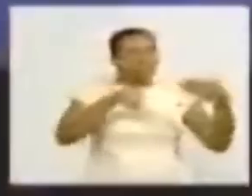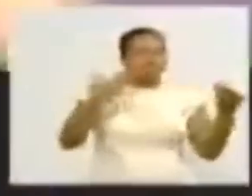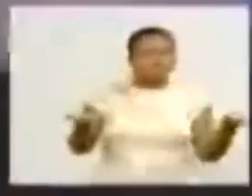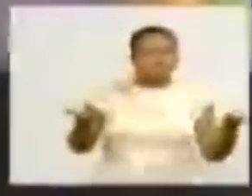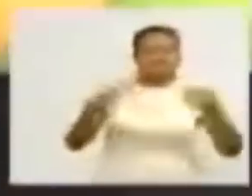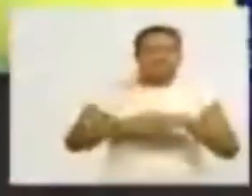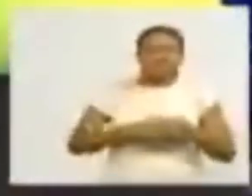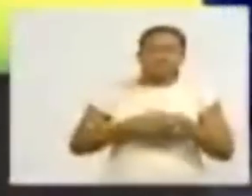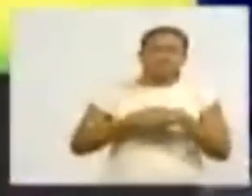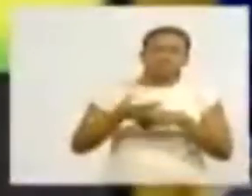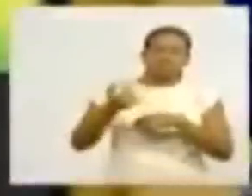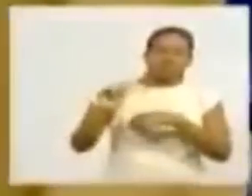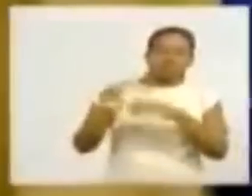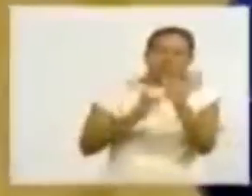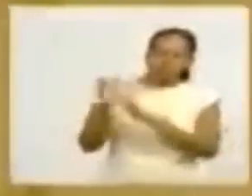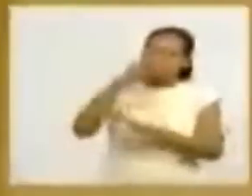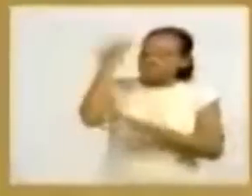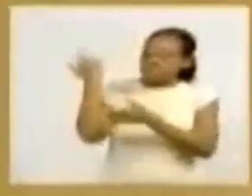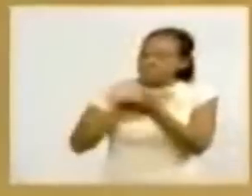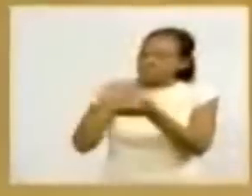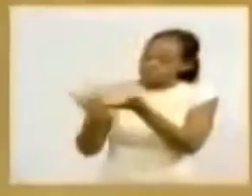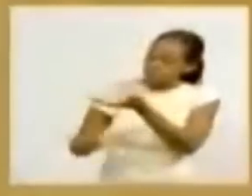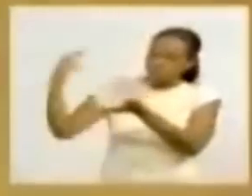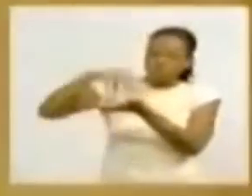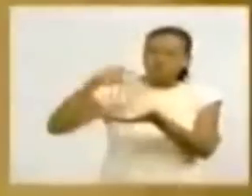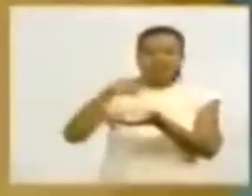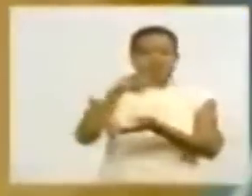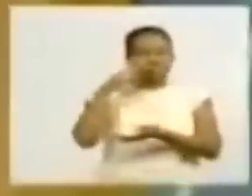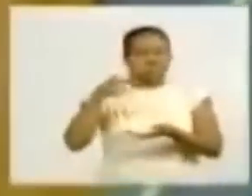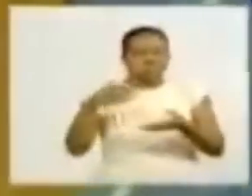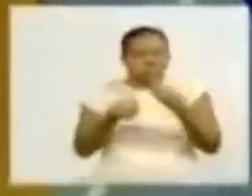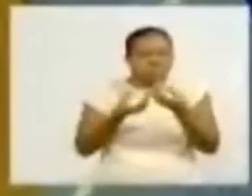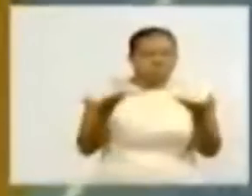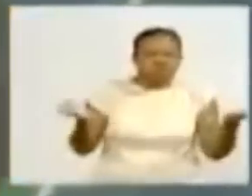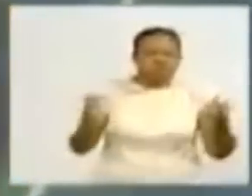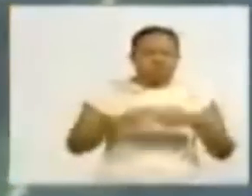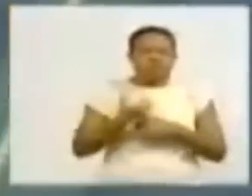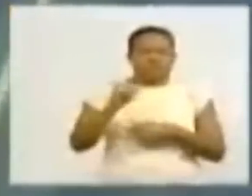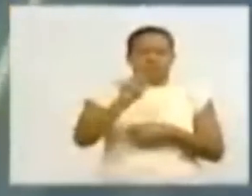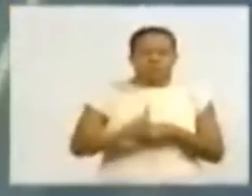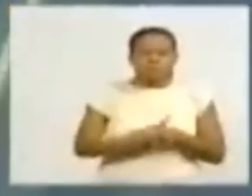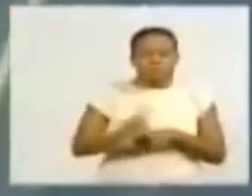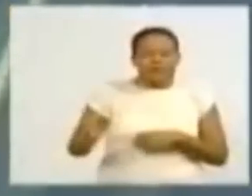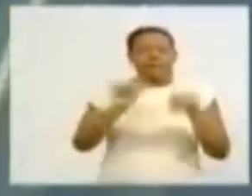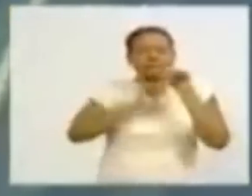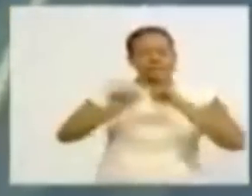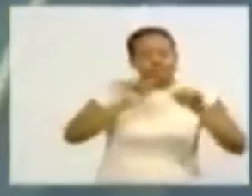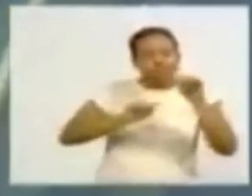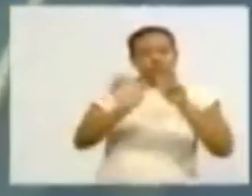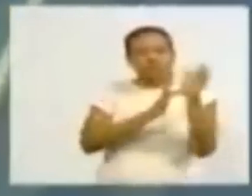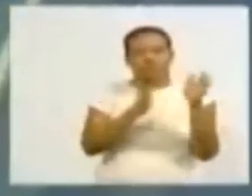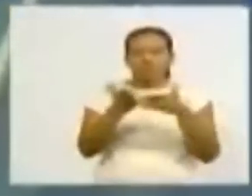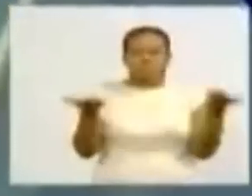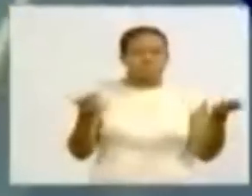Eu não sei se você escutou falar que Ele ressuscitava os mortos. Eu não sei se foi o padre da sua igreja que foi